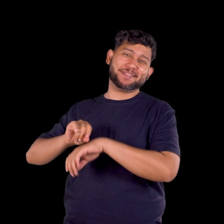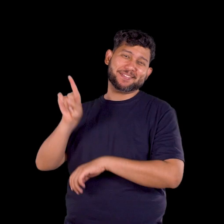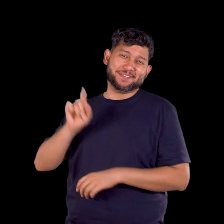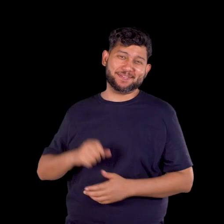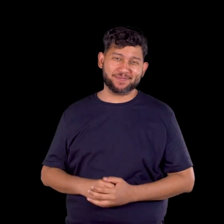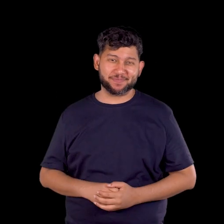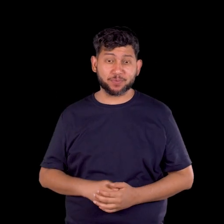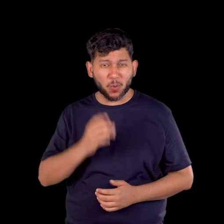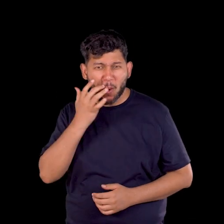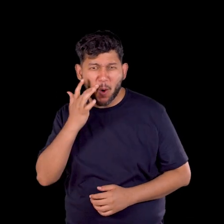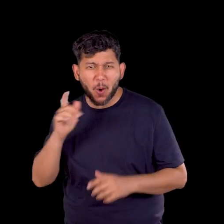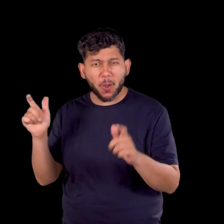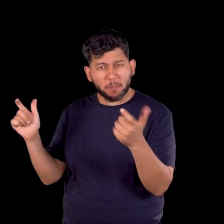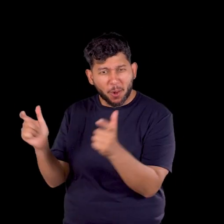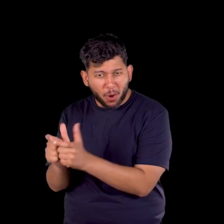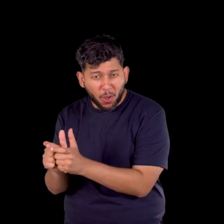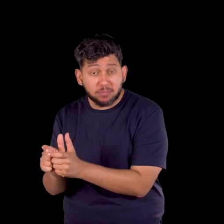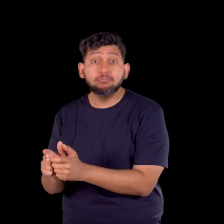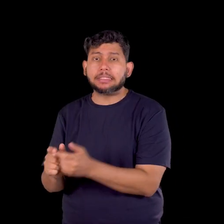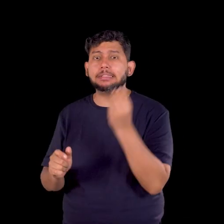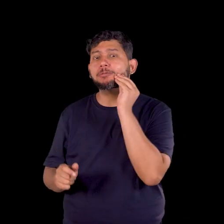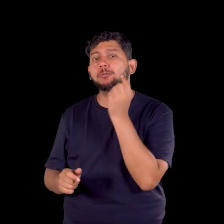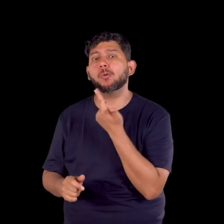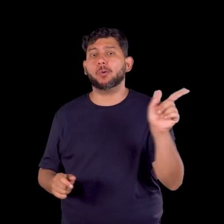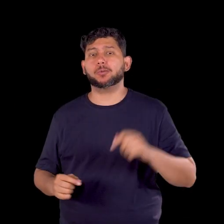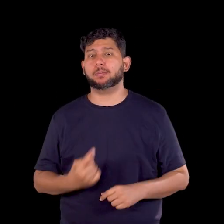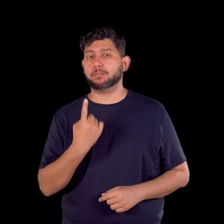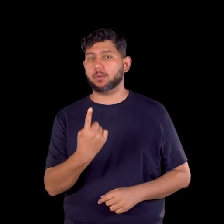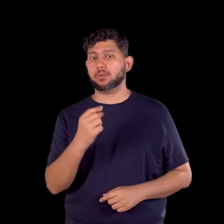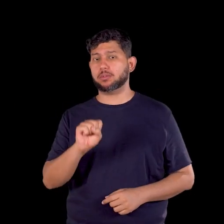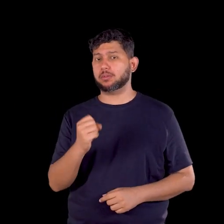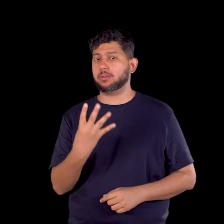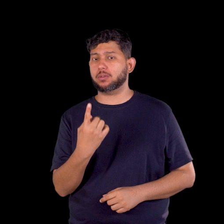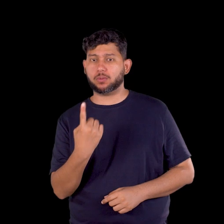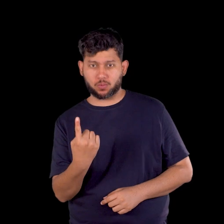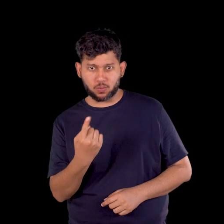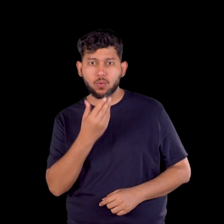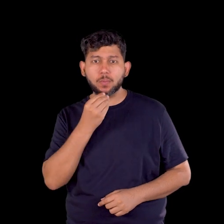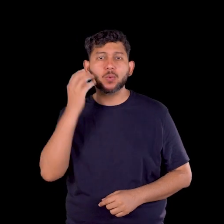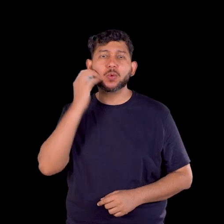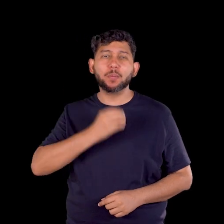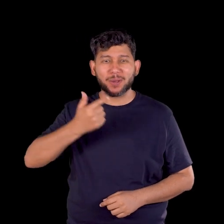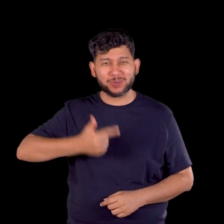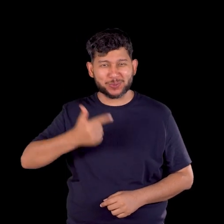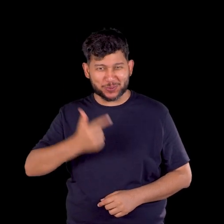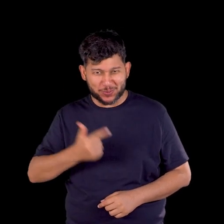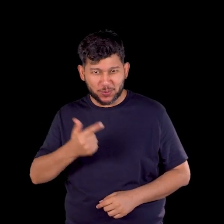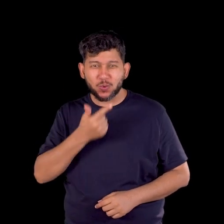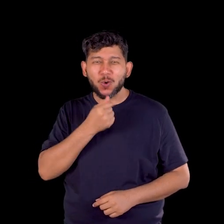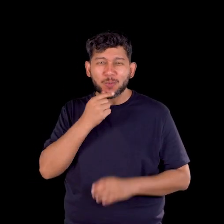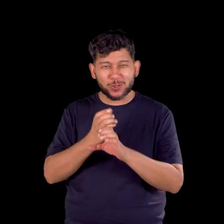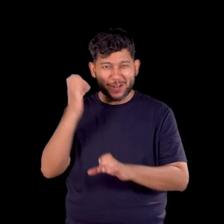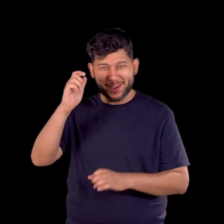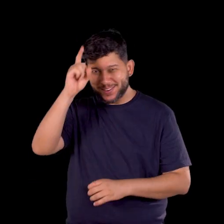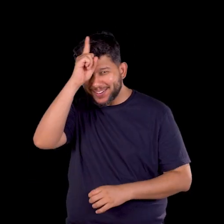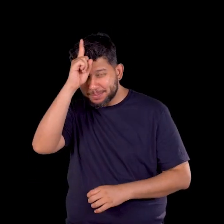ouro, novas demandas surgiam. Em 1841, Dom Pedro II encarregou um engenheiro alemão de